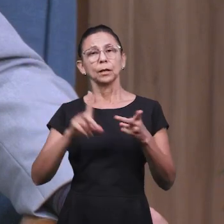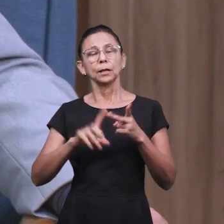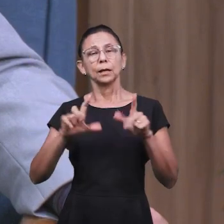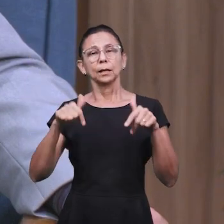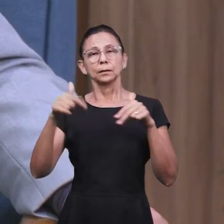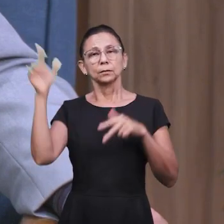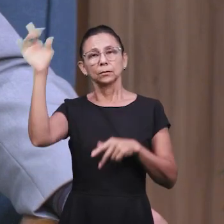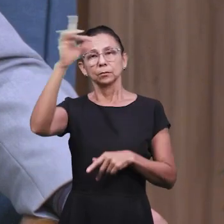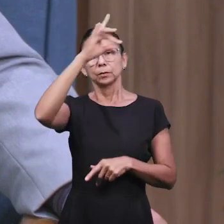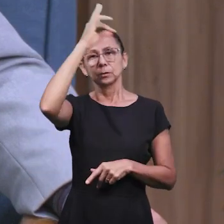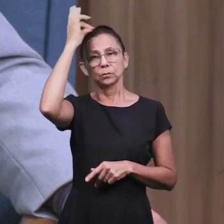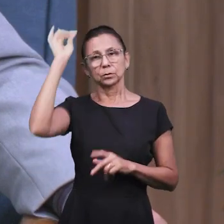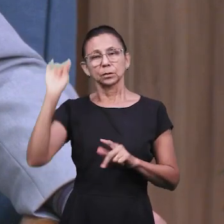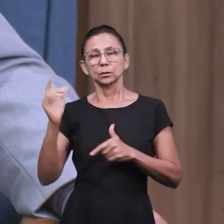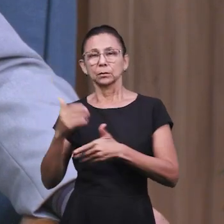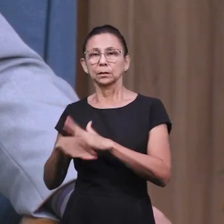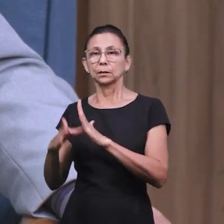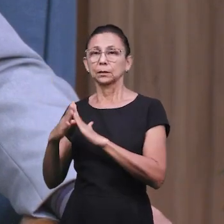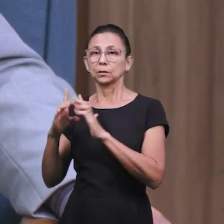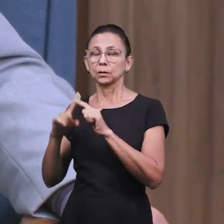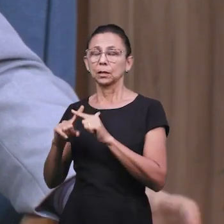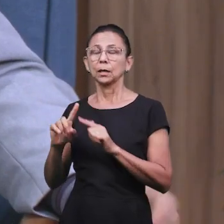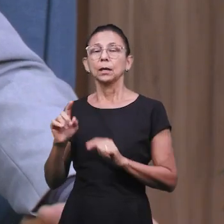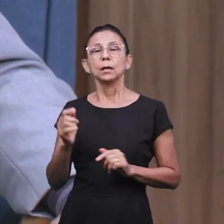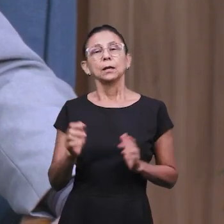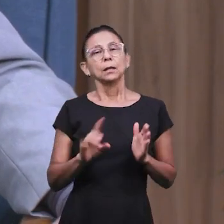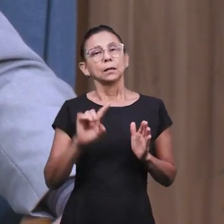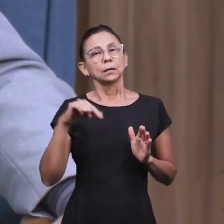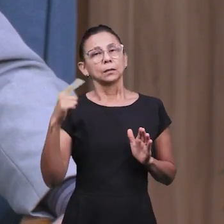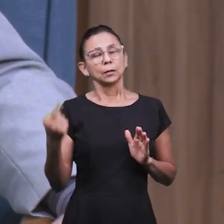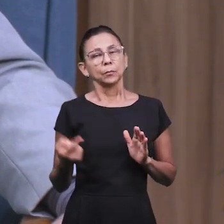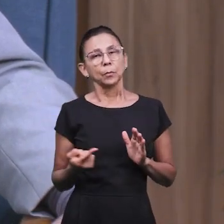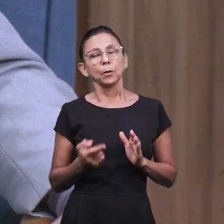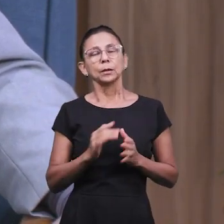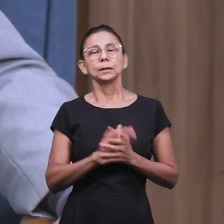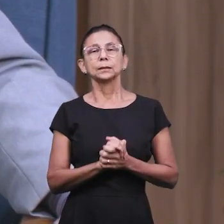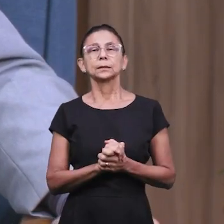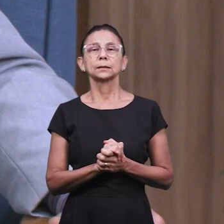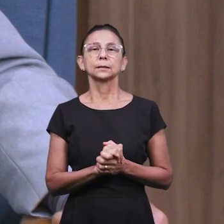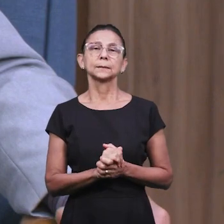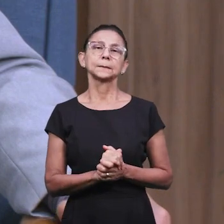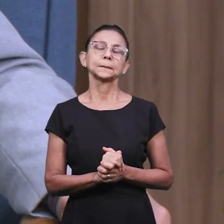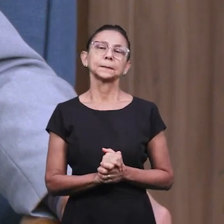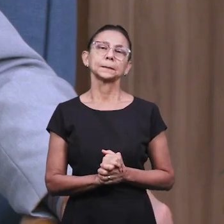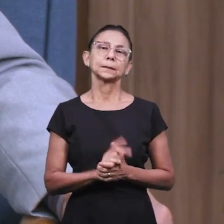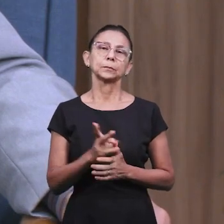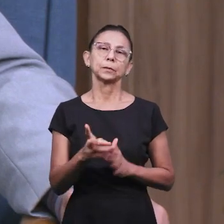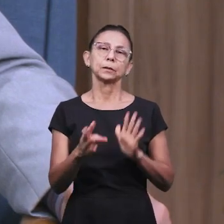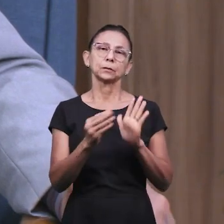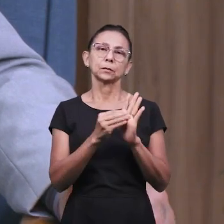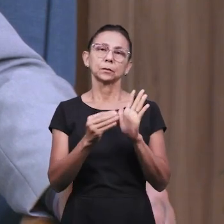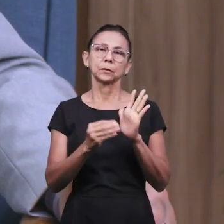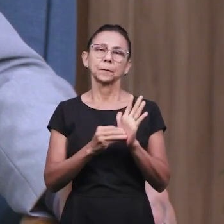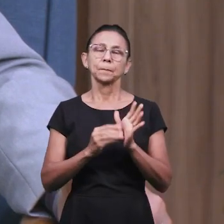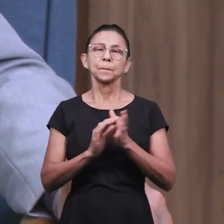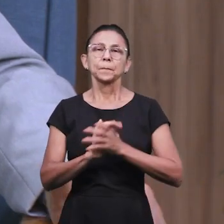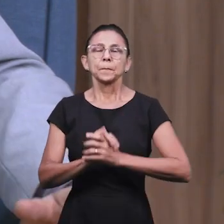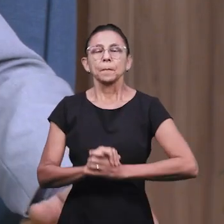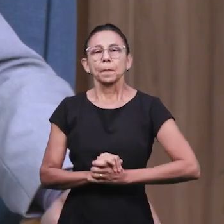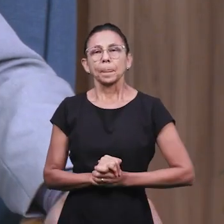Espírito Santo no meio de sua igreja fiel. Logo após, no quadro Acessibilidade, a doutora Daniele Manera, que